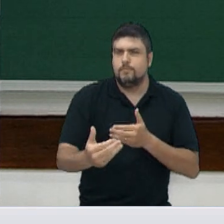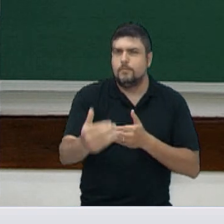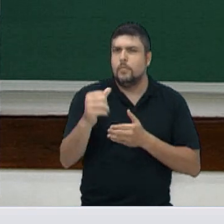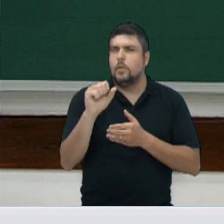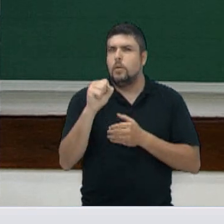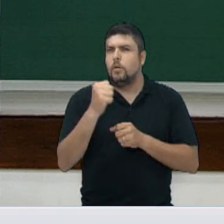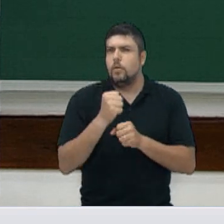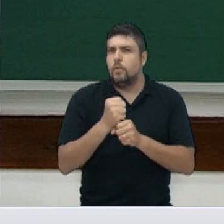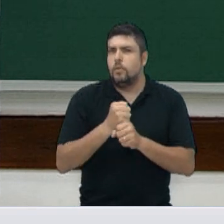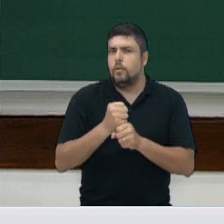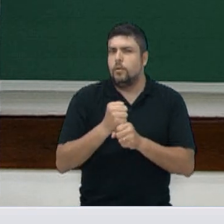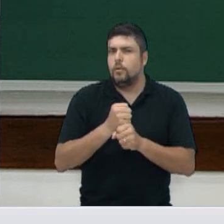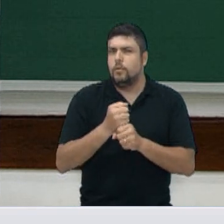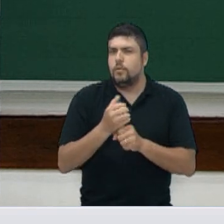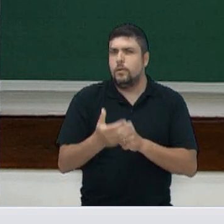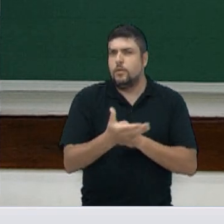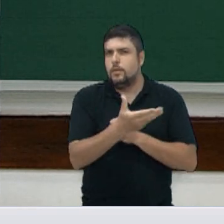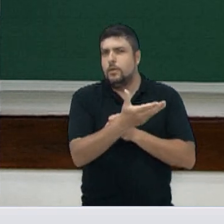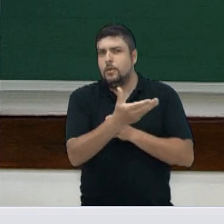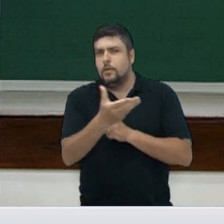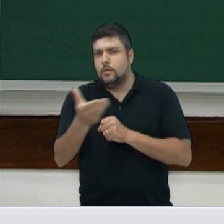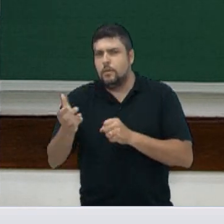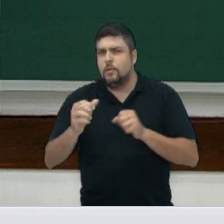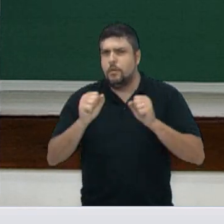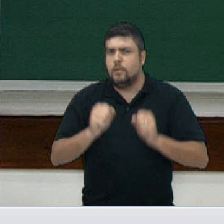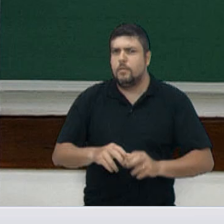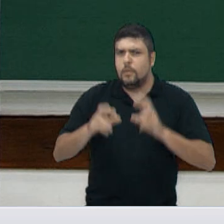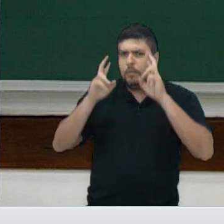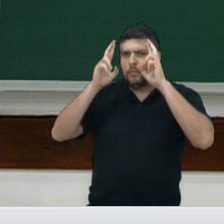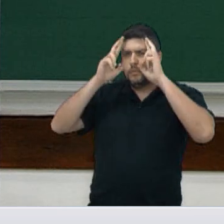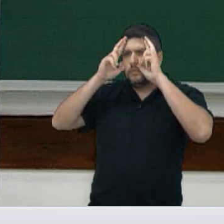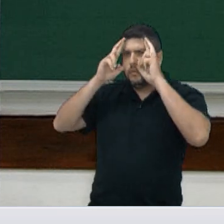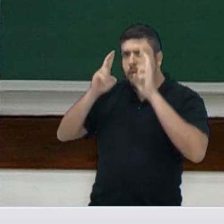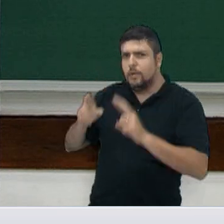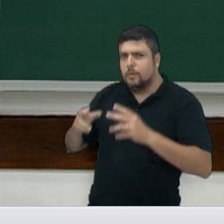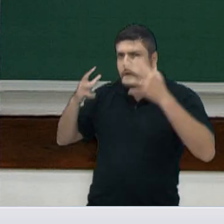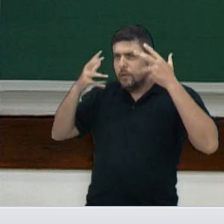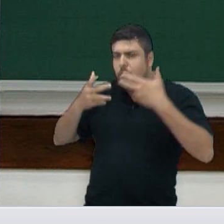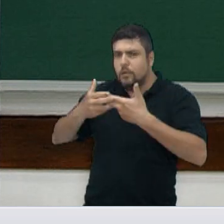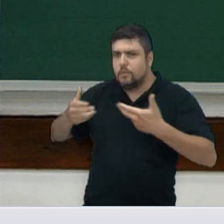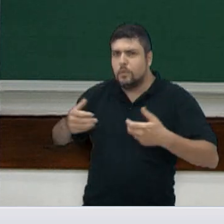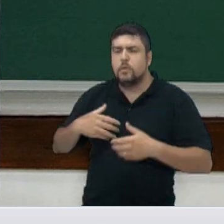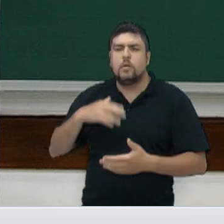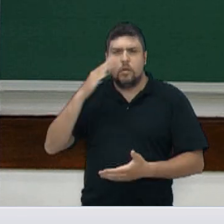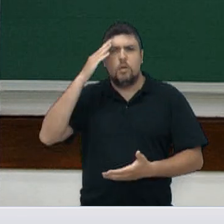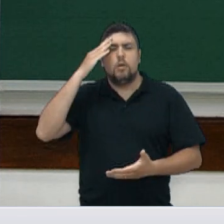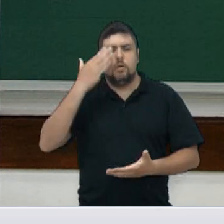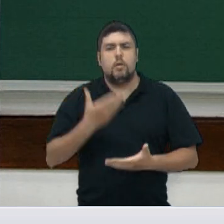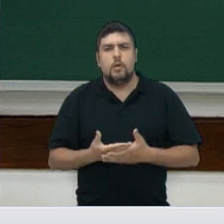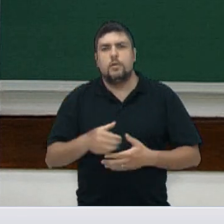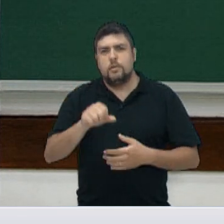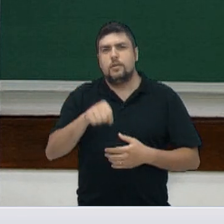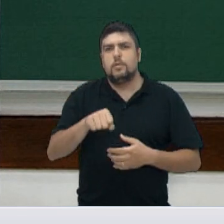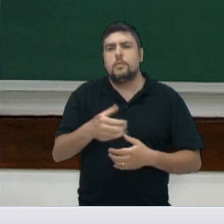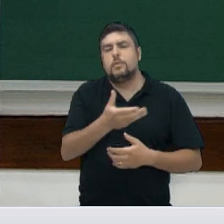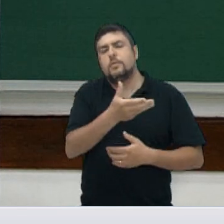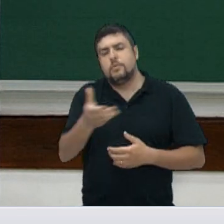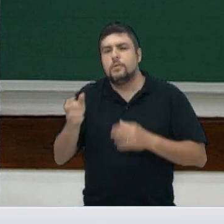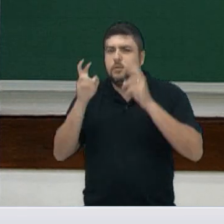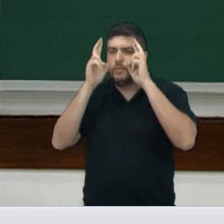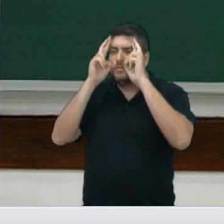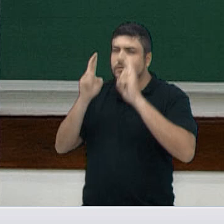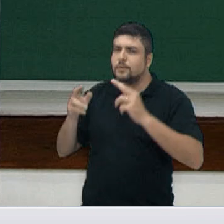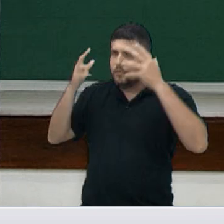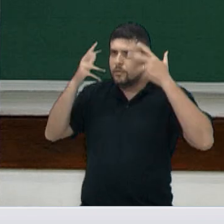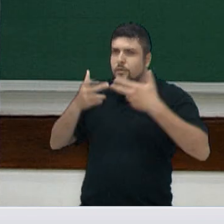os futuros motoristas e podem respeitar ou não os animais. E eu acredito sinceramente que vocês respeitarão os